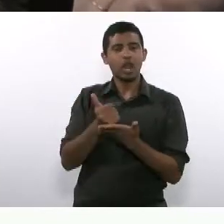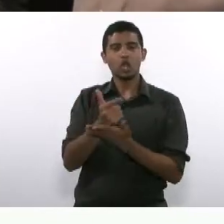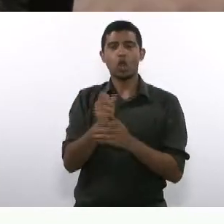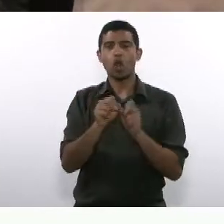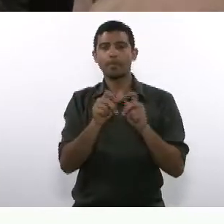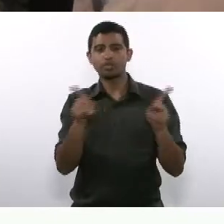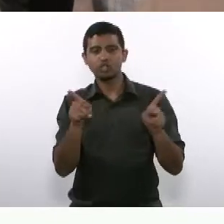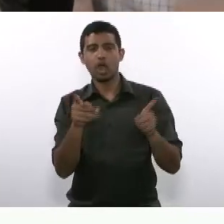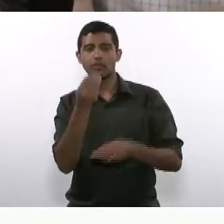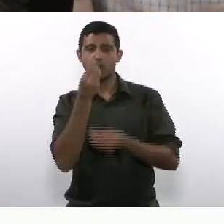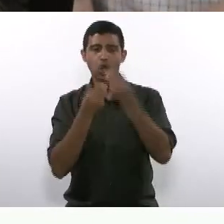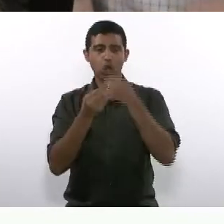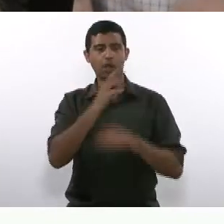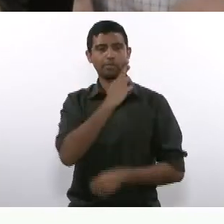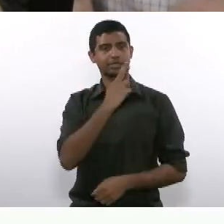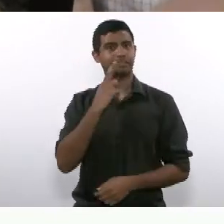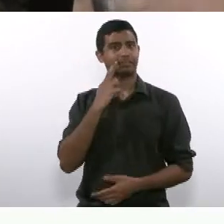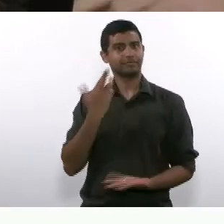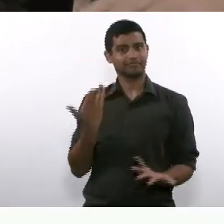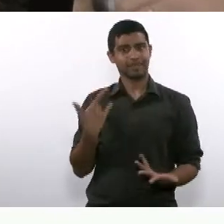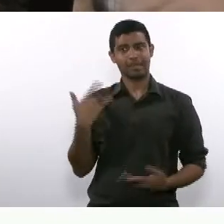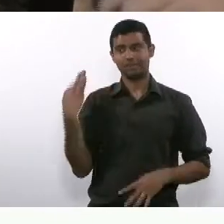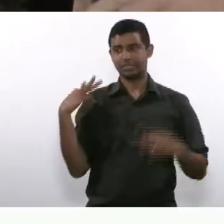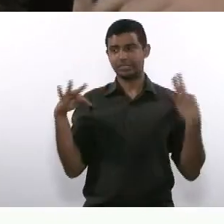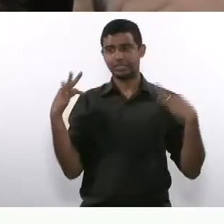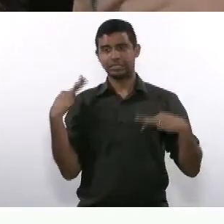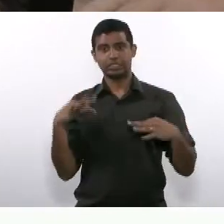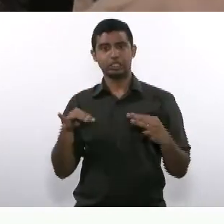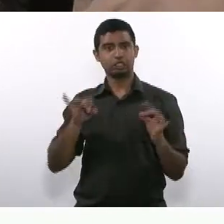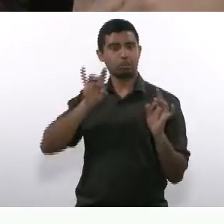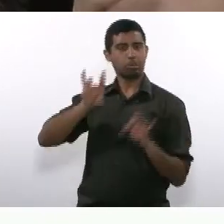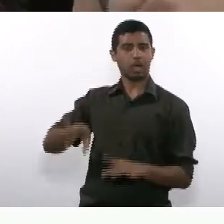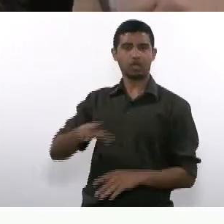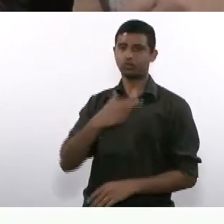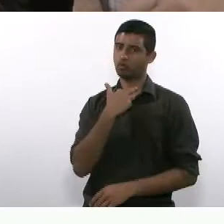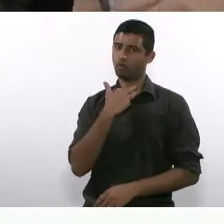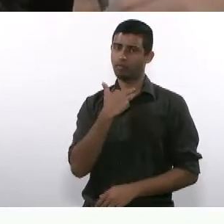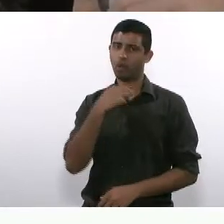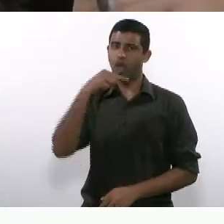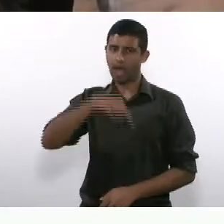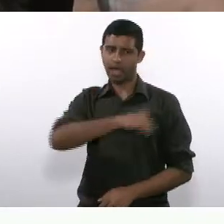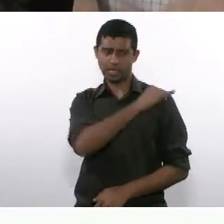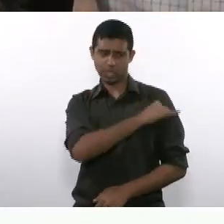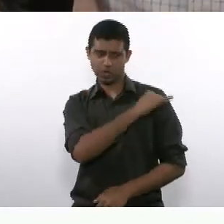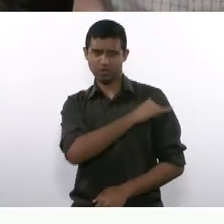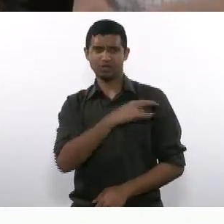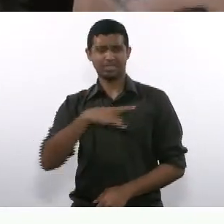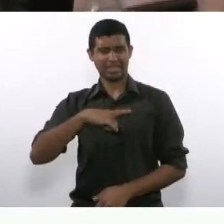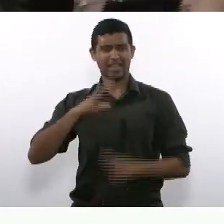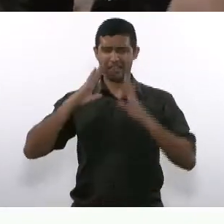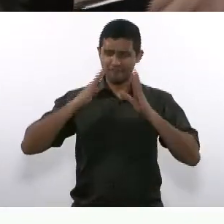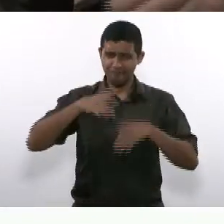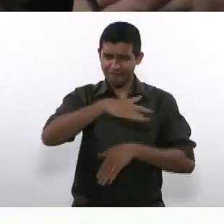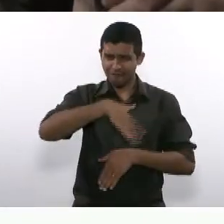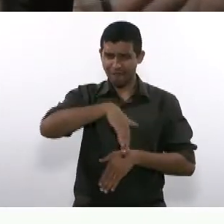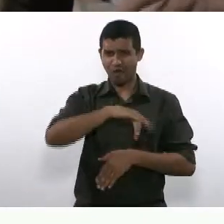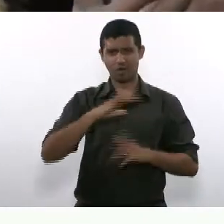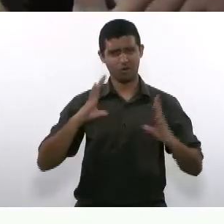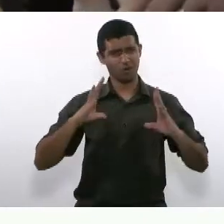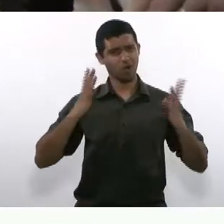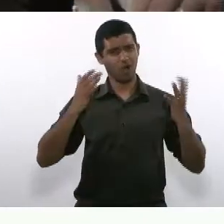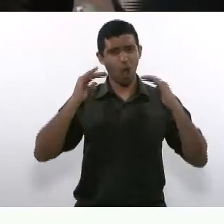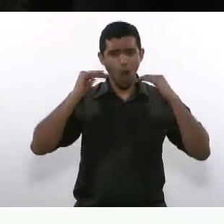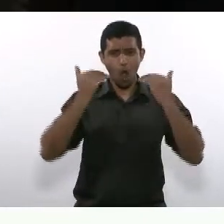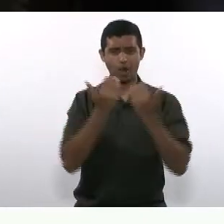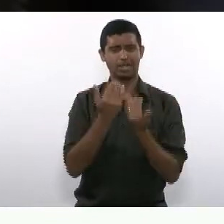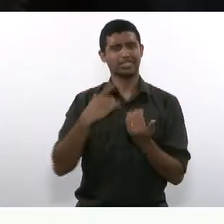alimenta em restaurantes. Então, é um turista que a gente não pode desperdiçar. O Rio tem vocação para os congressos, a ciência está no Rio, as feiras